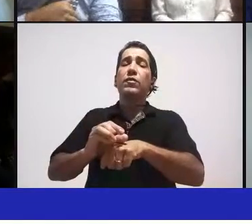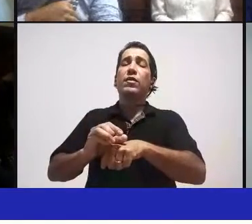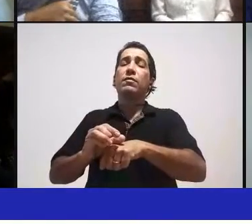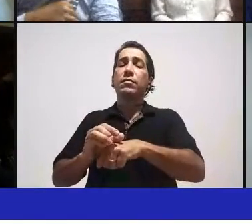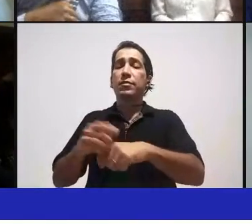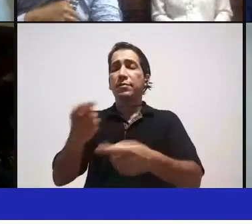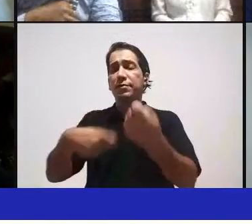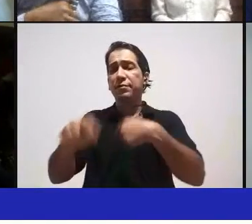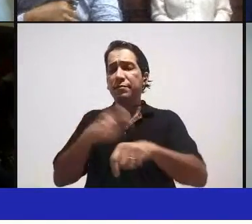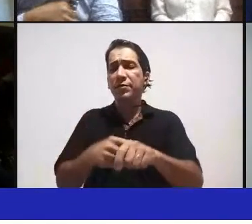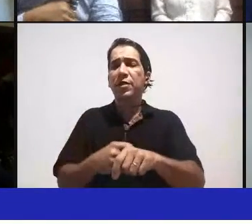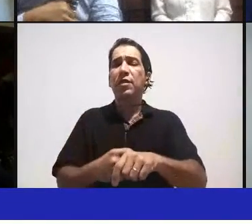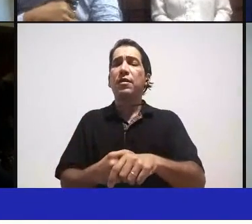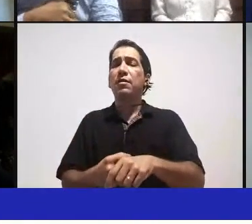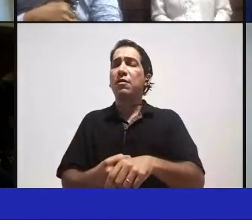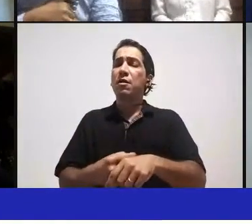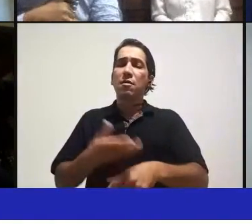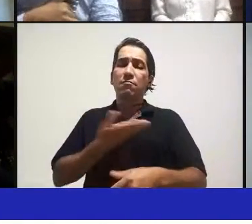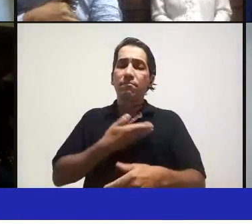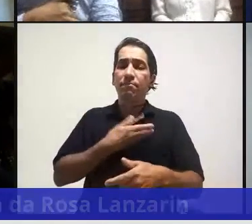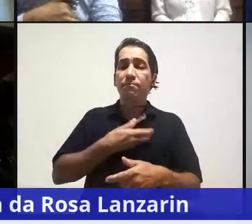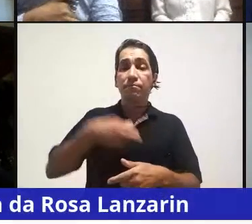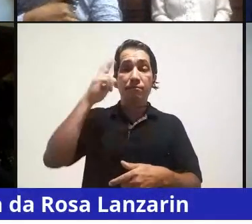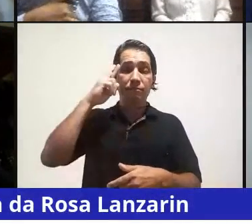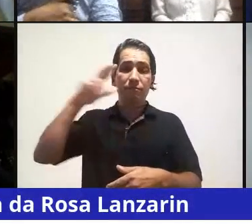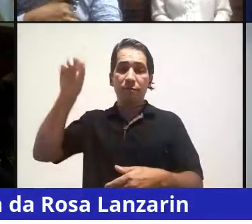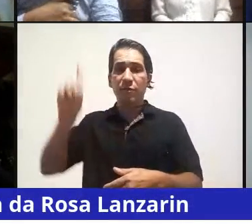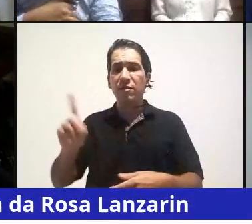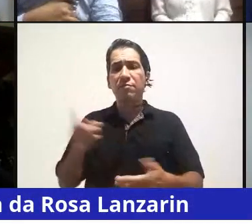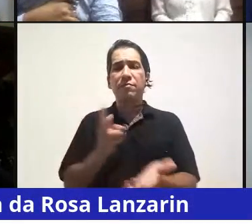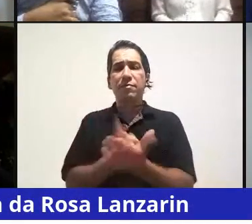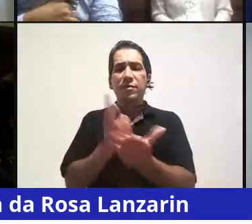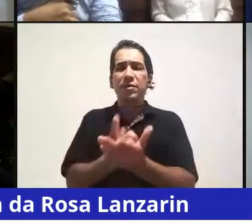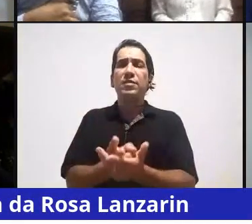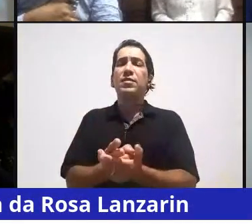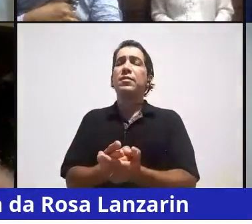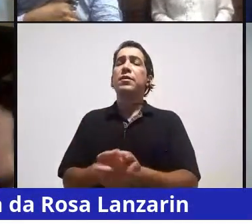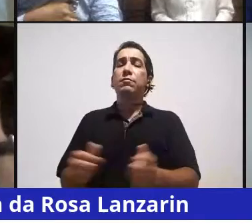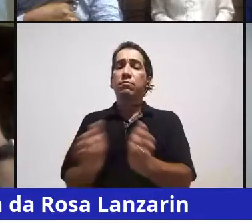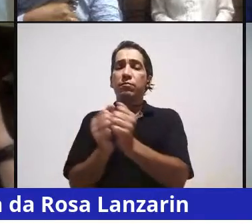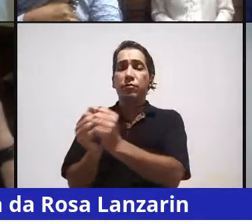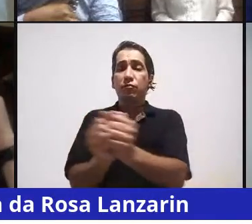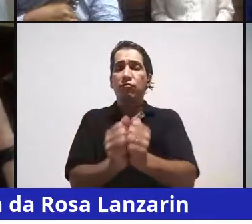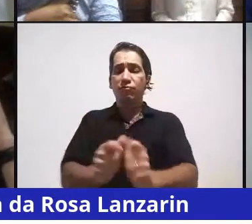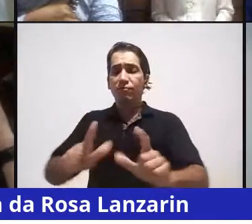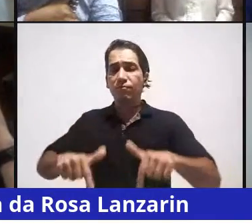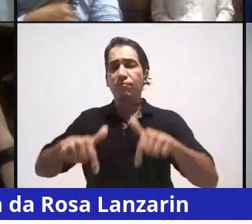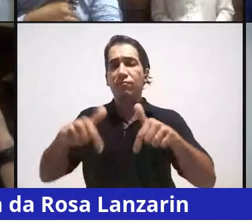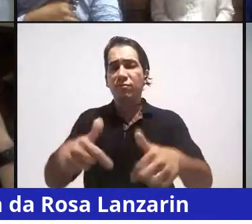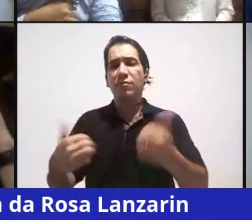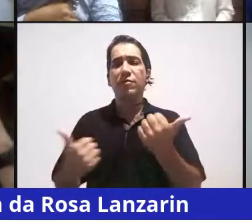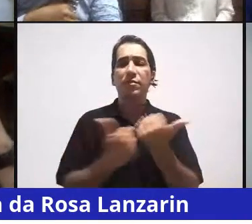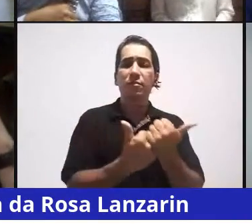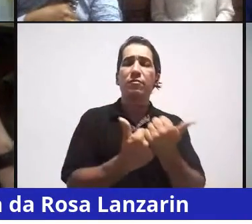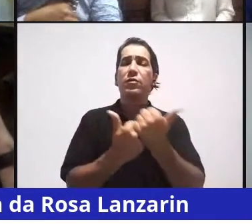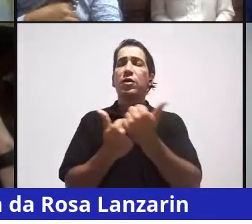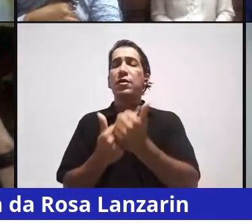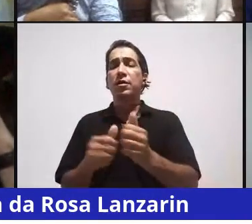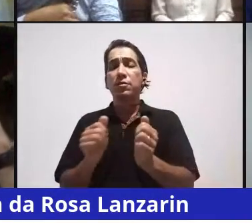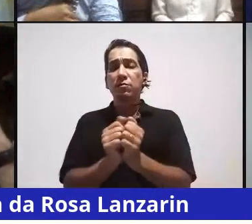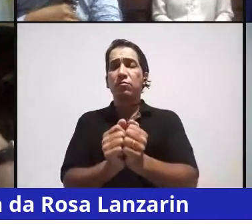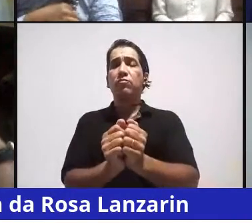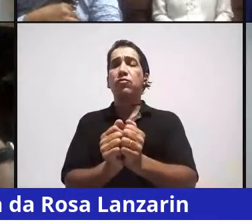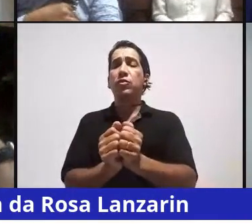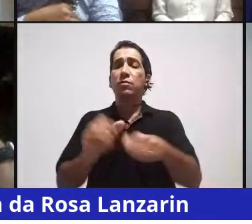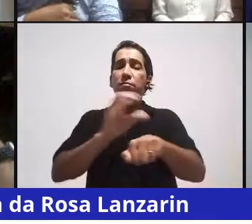aqui presentes, sempre aí também participando, se esforçando e atuando junto com o nosso curso de